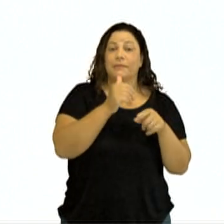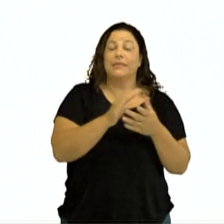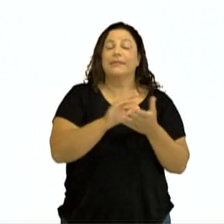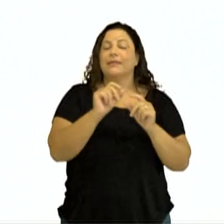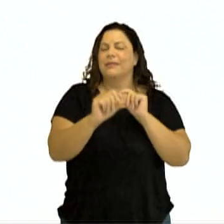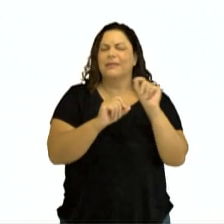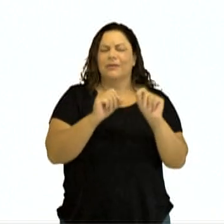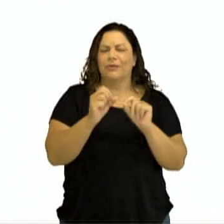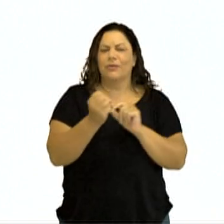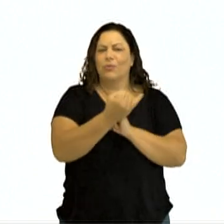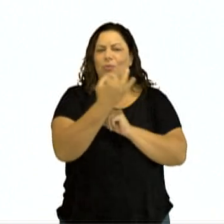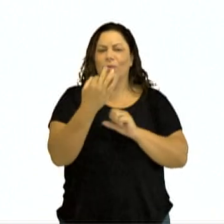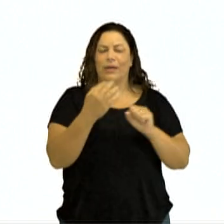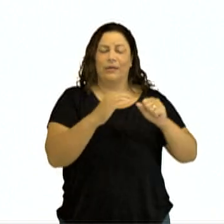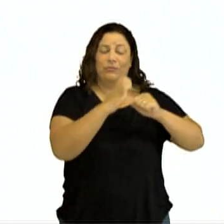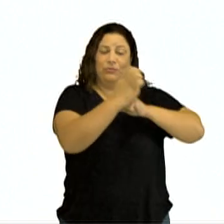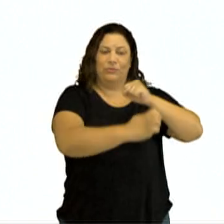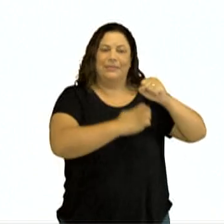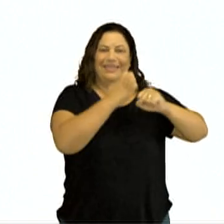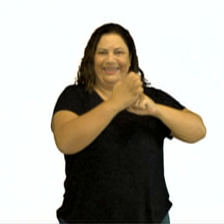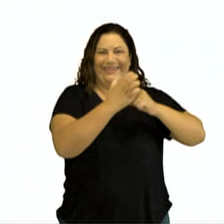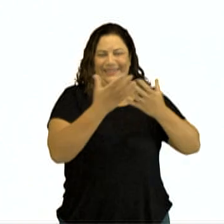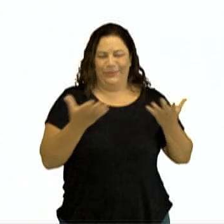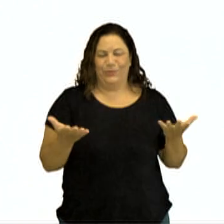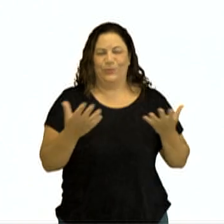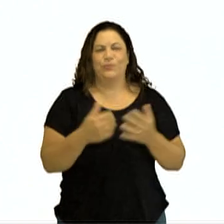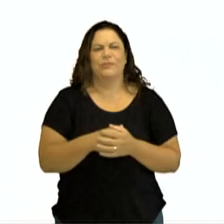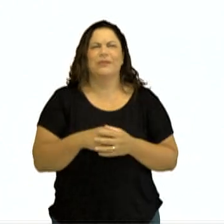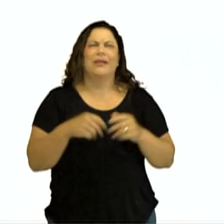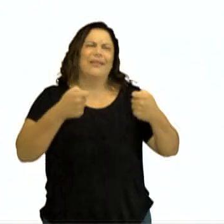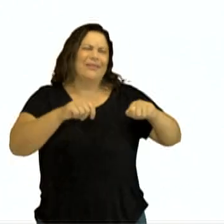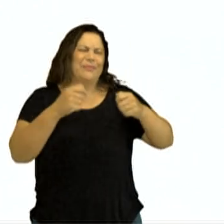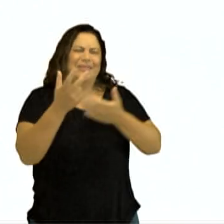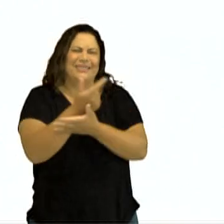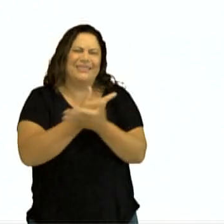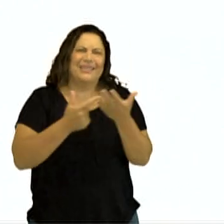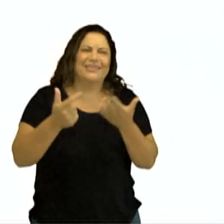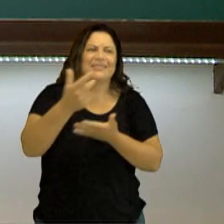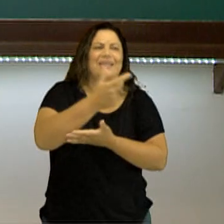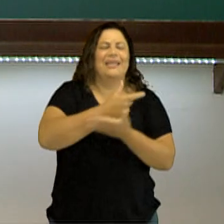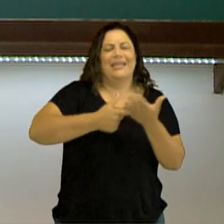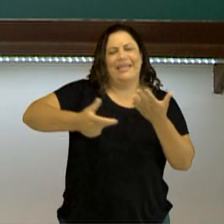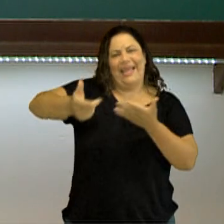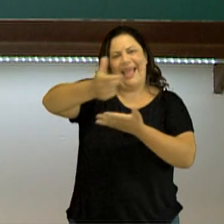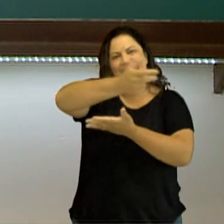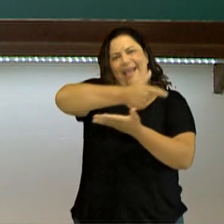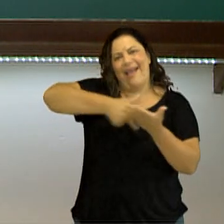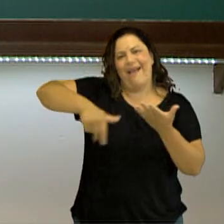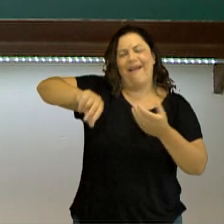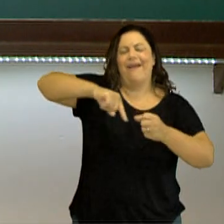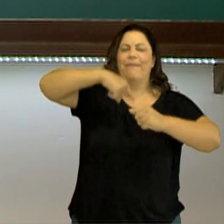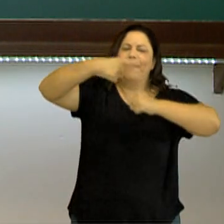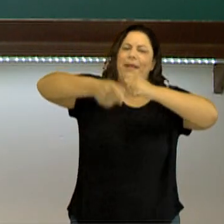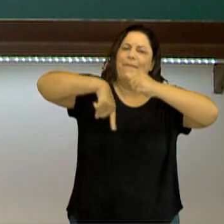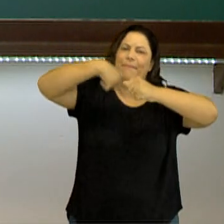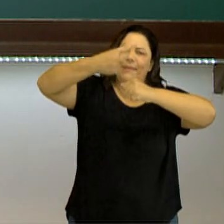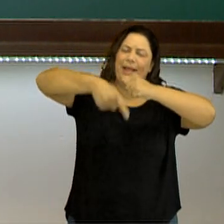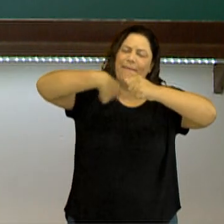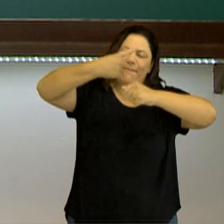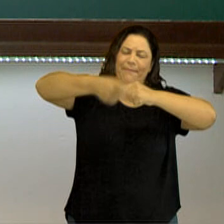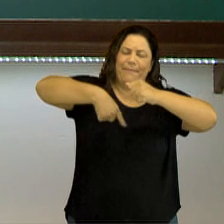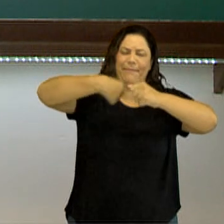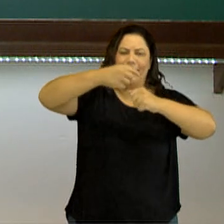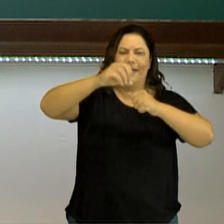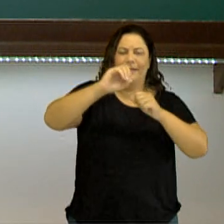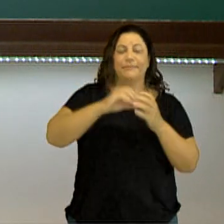de elétrons. Então, gente, eu não preciso desenhar aquele átomo, fazer toda aquela eletrosfera, fazer as bolinhas lá